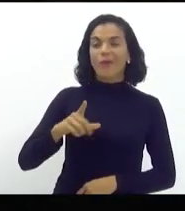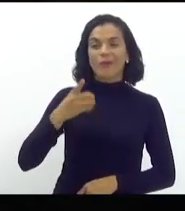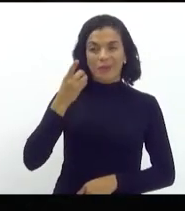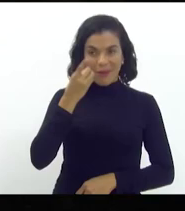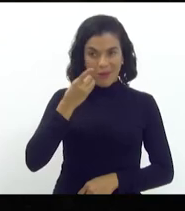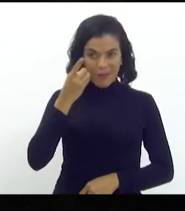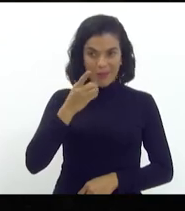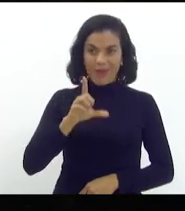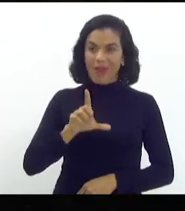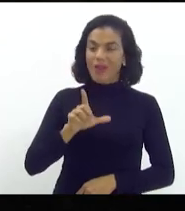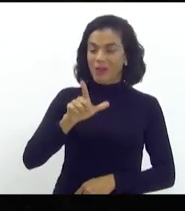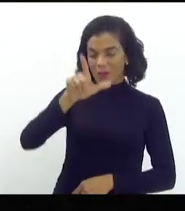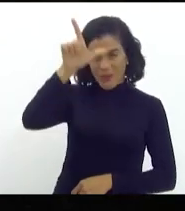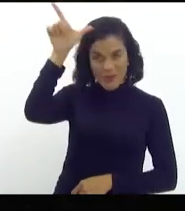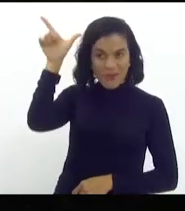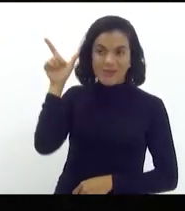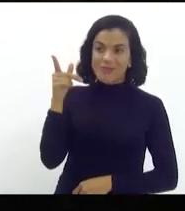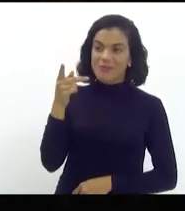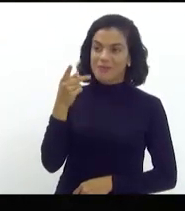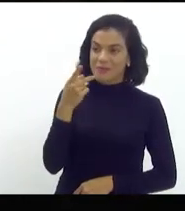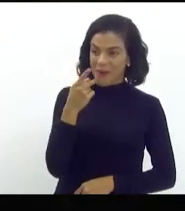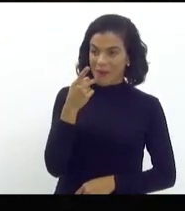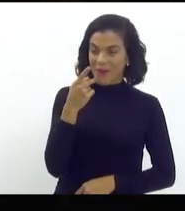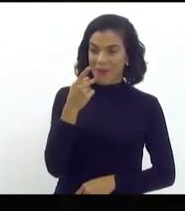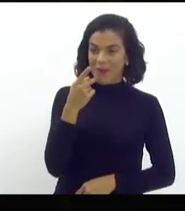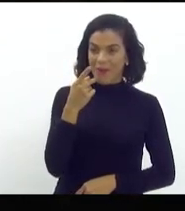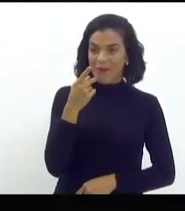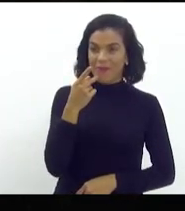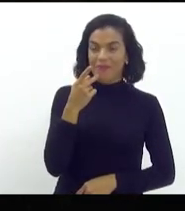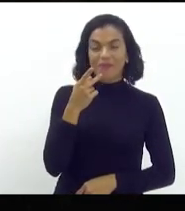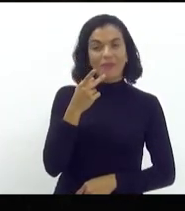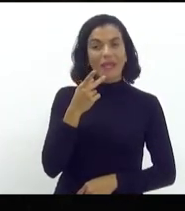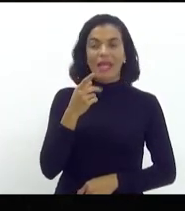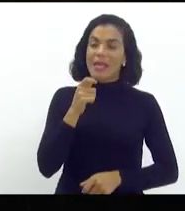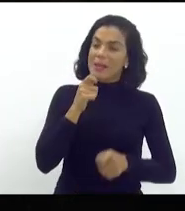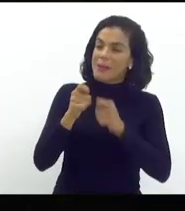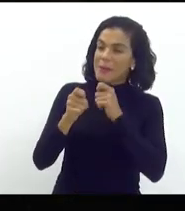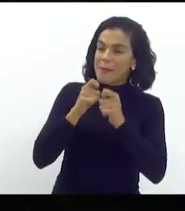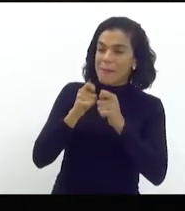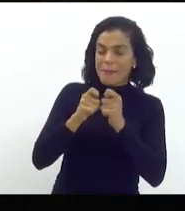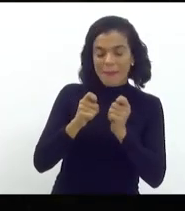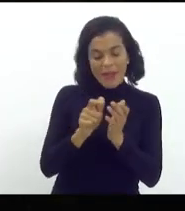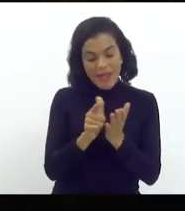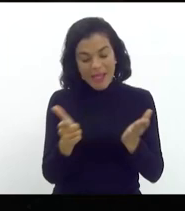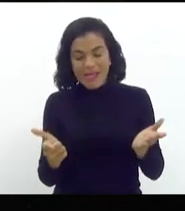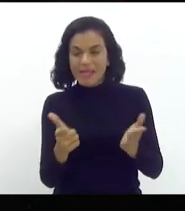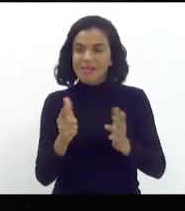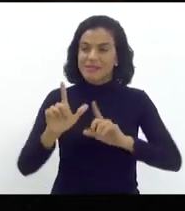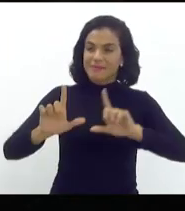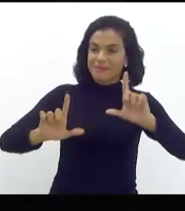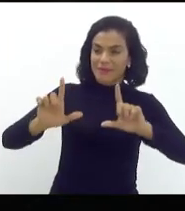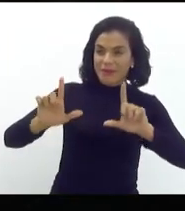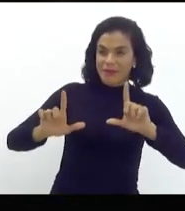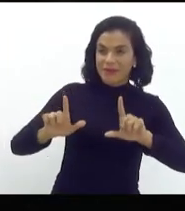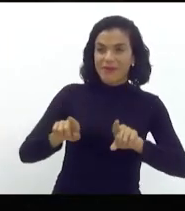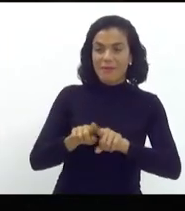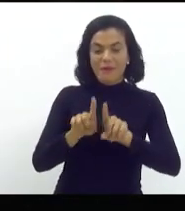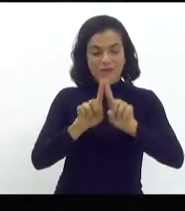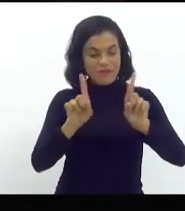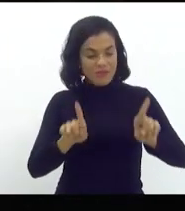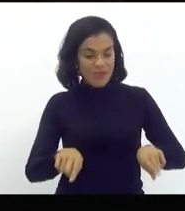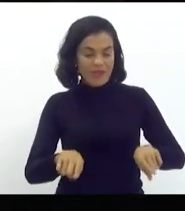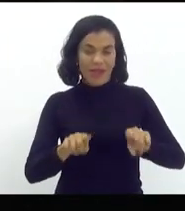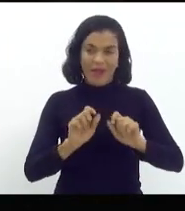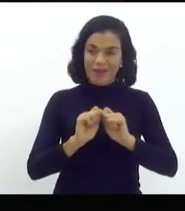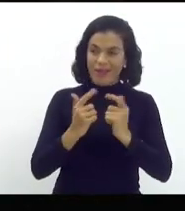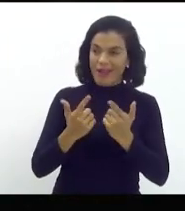Luiz Paulo Correia da Rocha imprensa escrita falada servidores da casa público